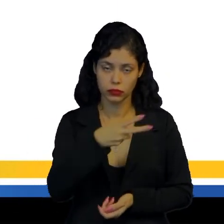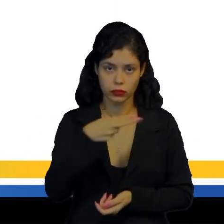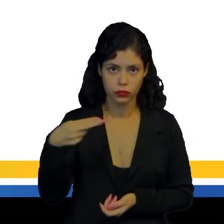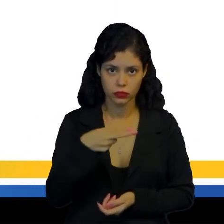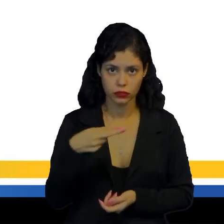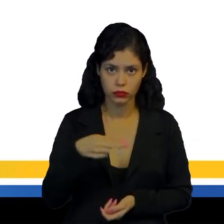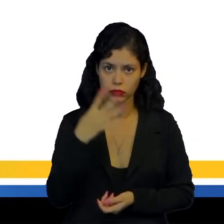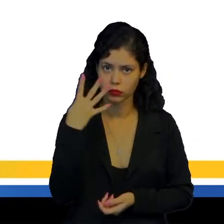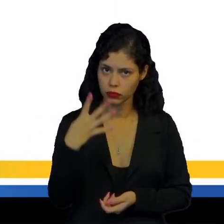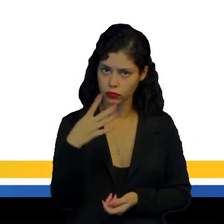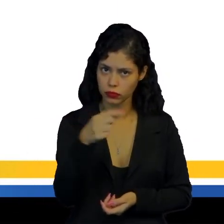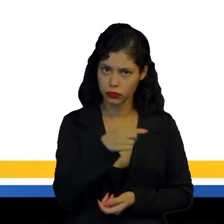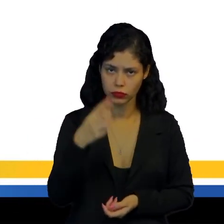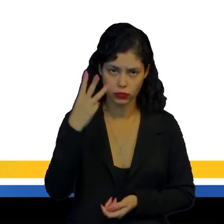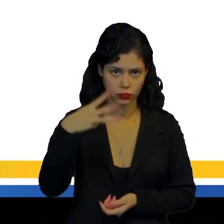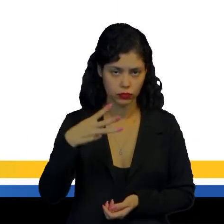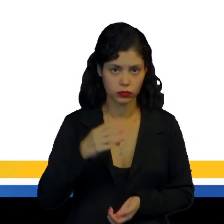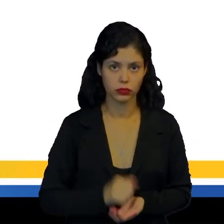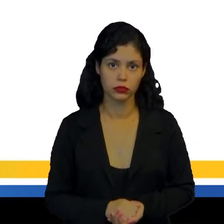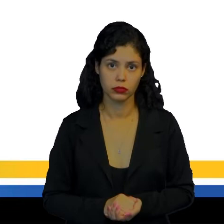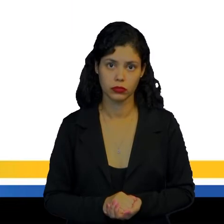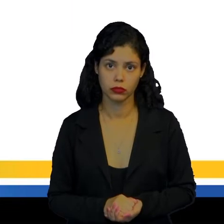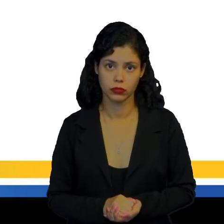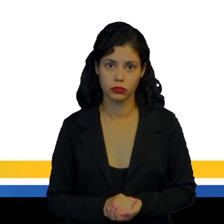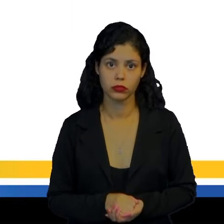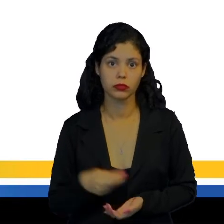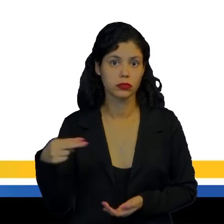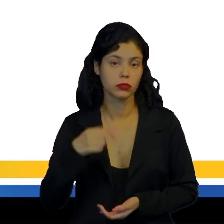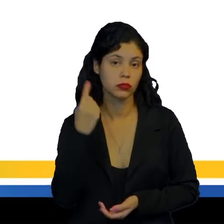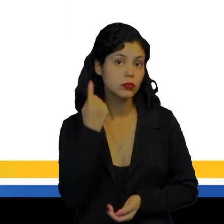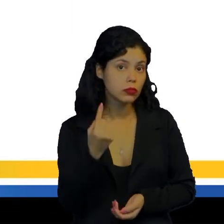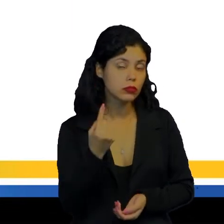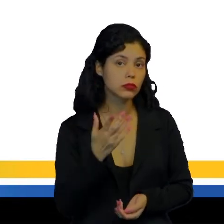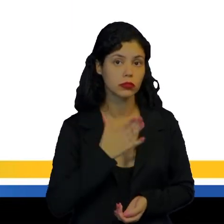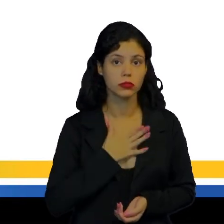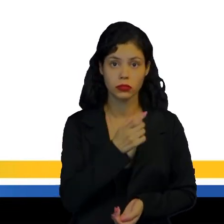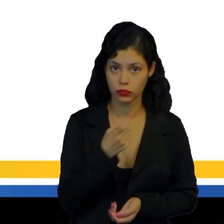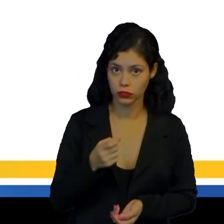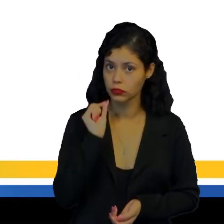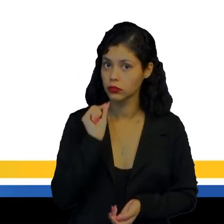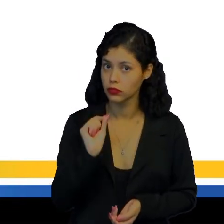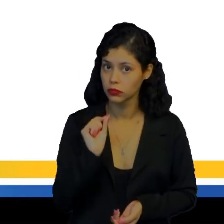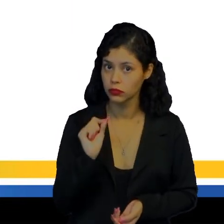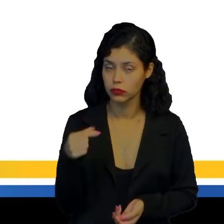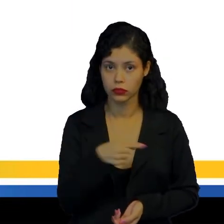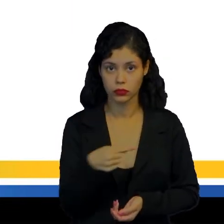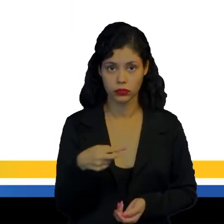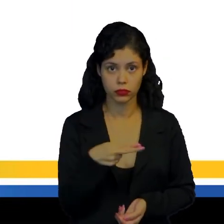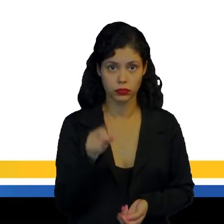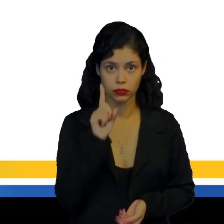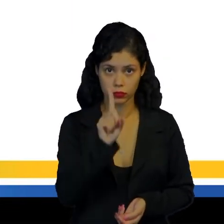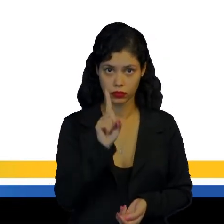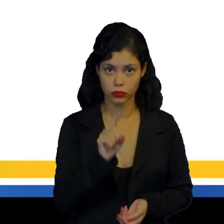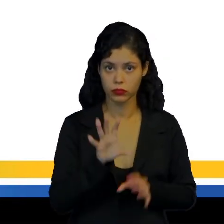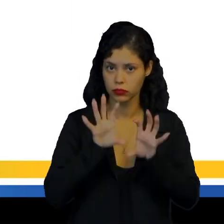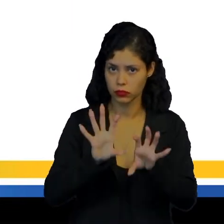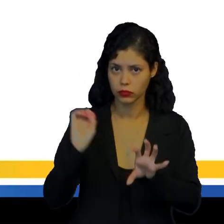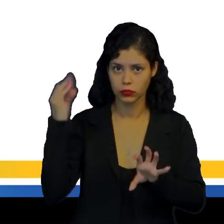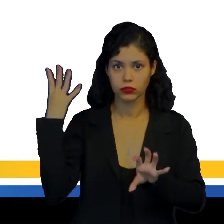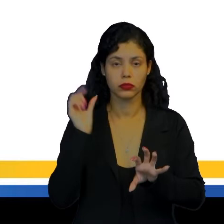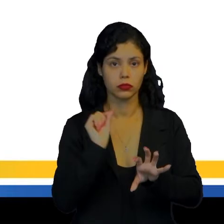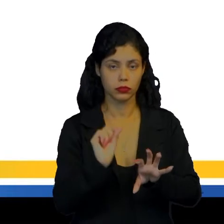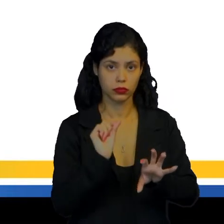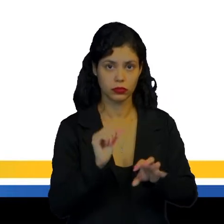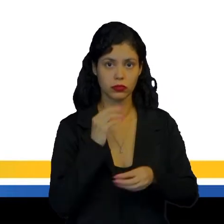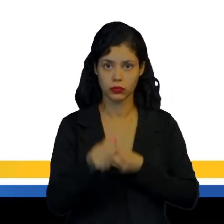igual a 4 menos 3. É igual a 1. Então, o meu x aí é igual a 1. Então, logo a gente vai